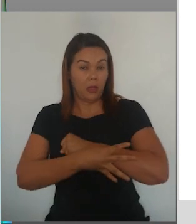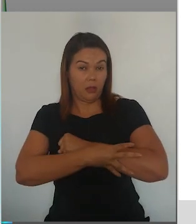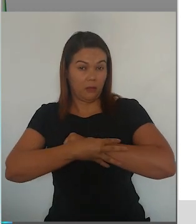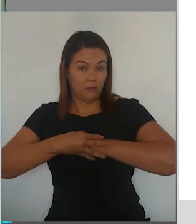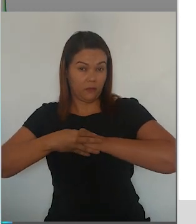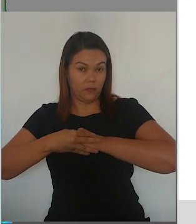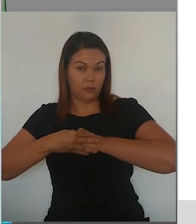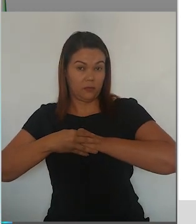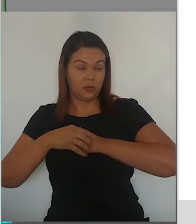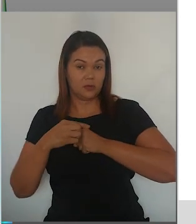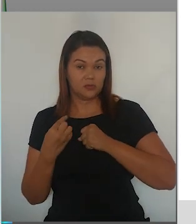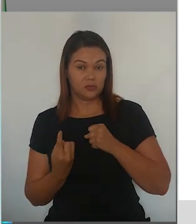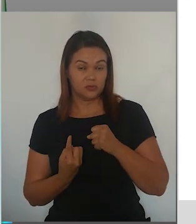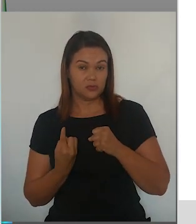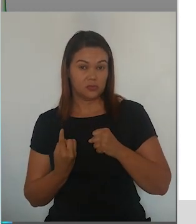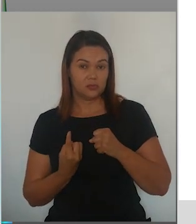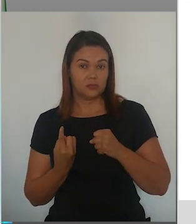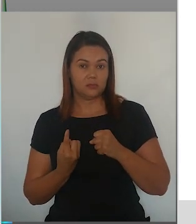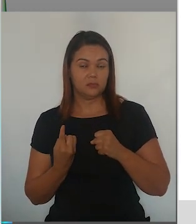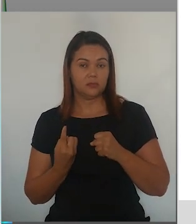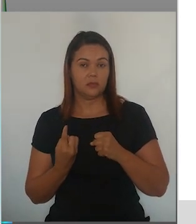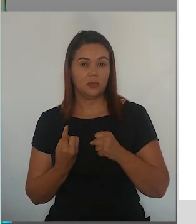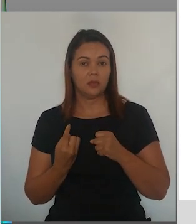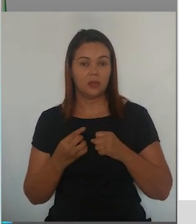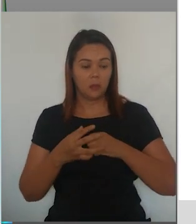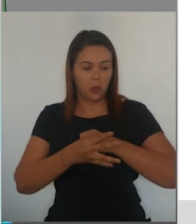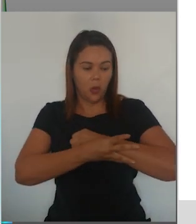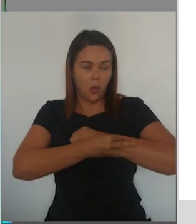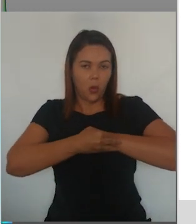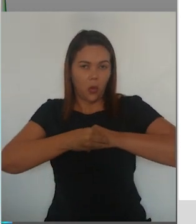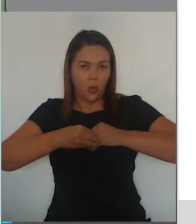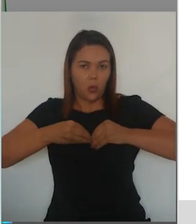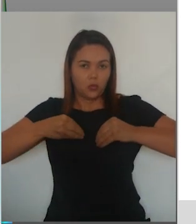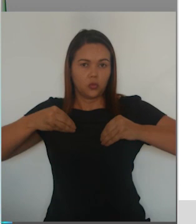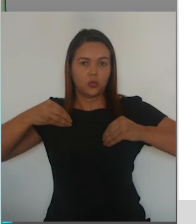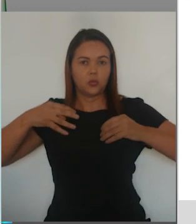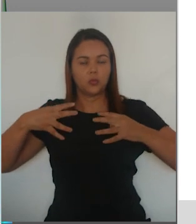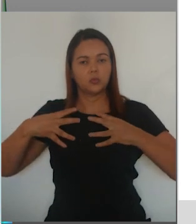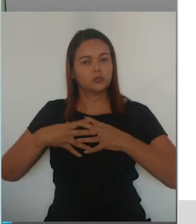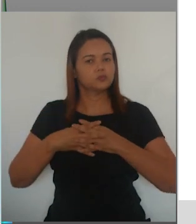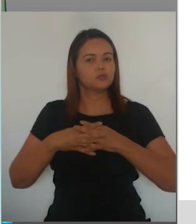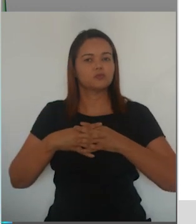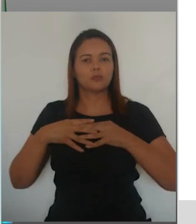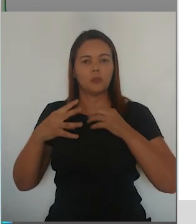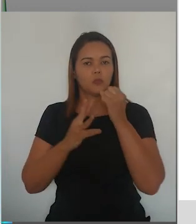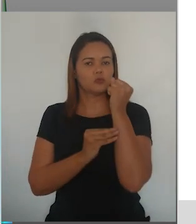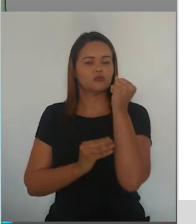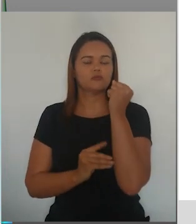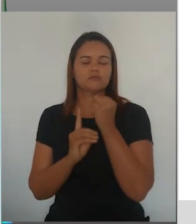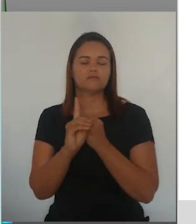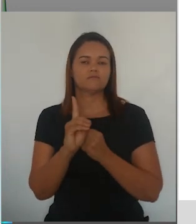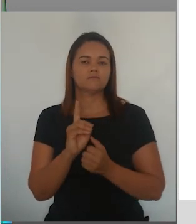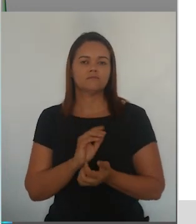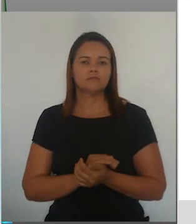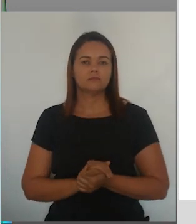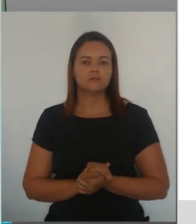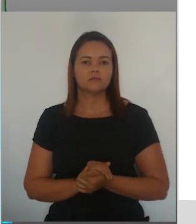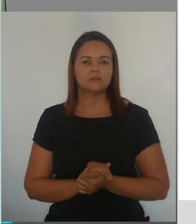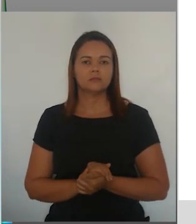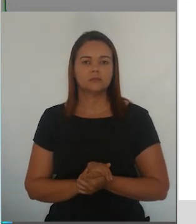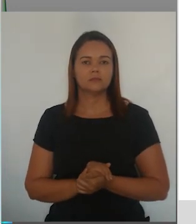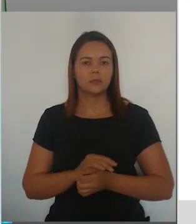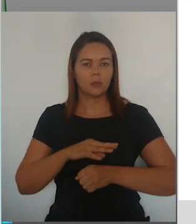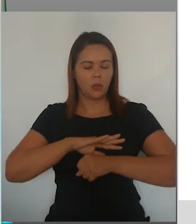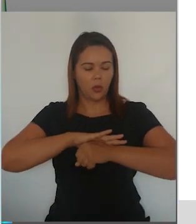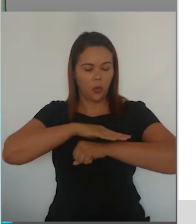contração, uma vez que a fibra muscular isoladamente não se estende ao longo de todo o